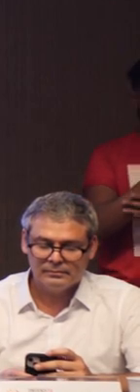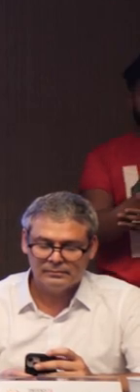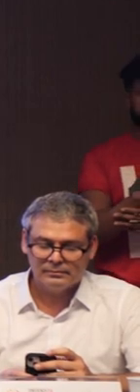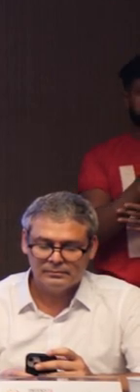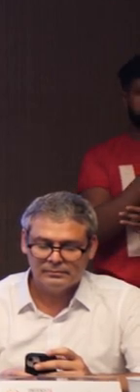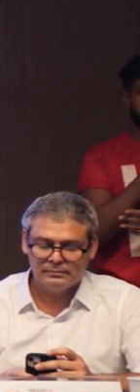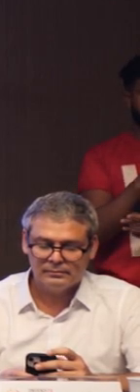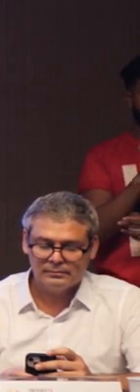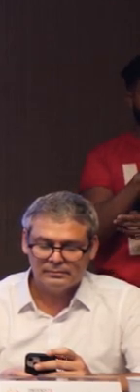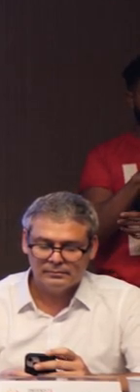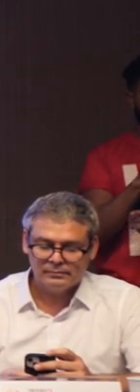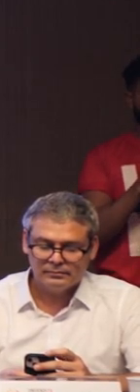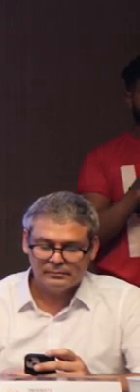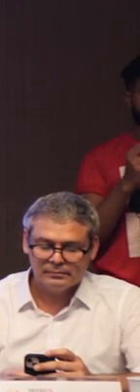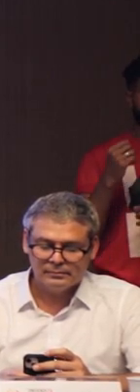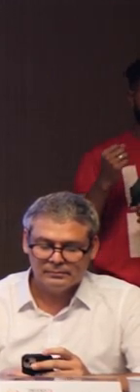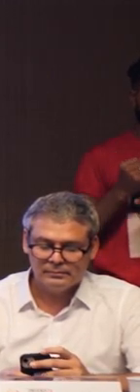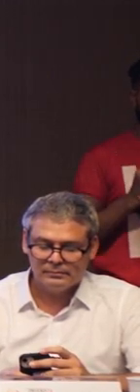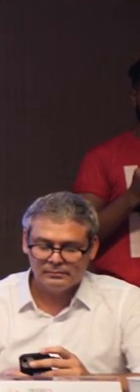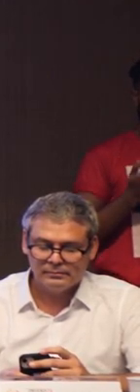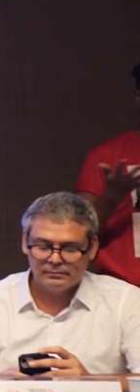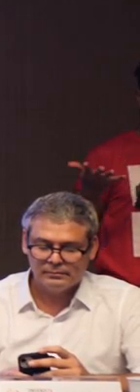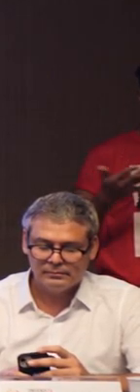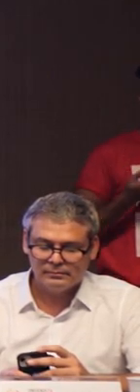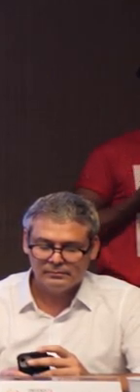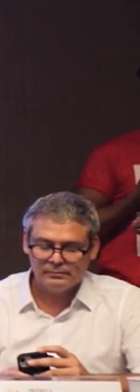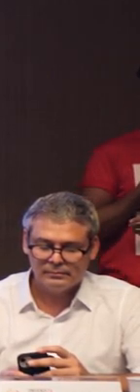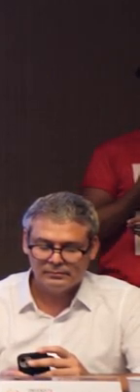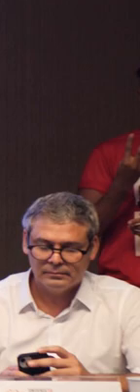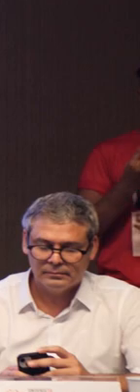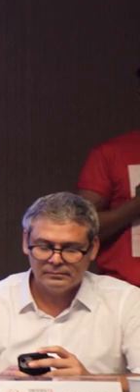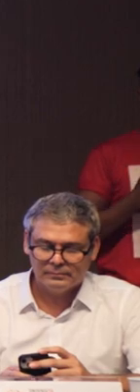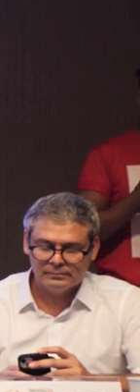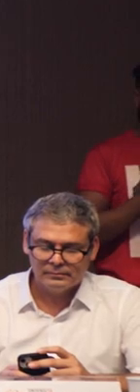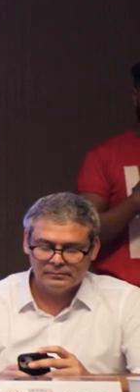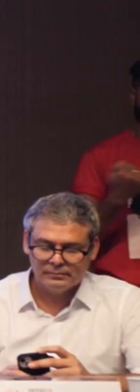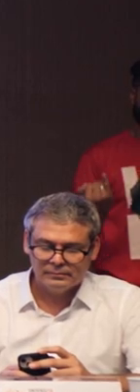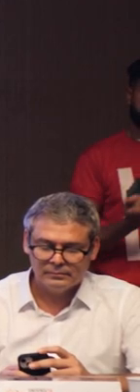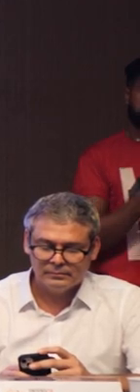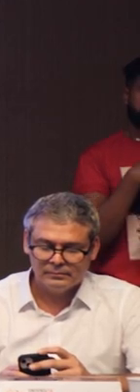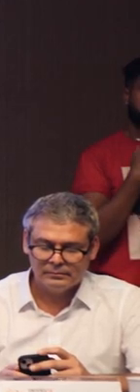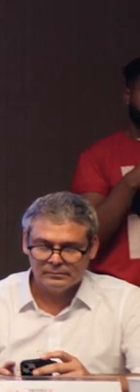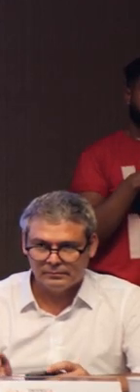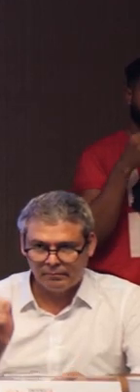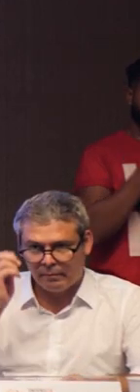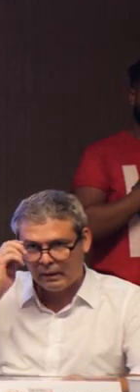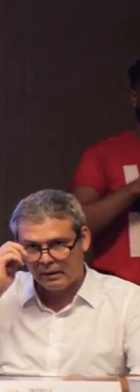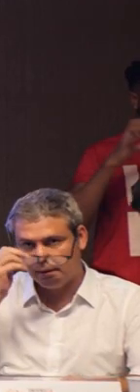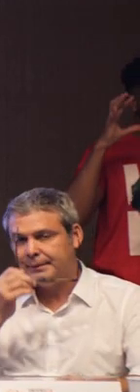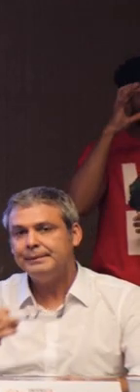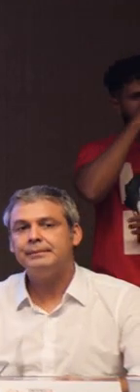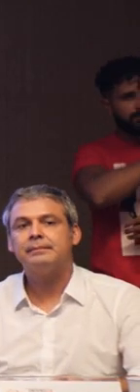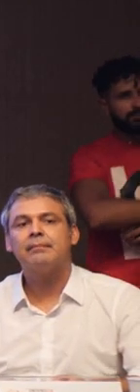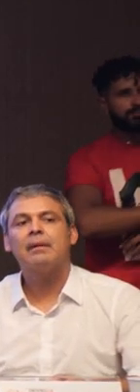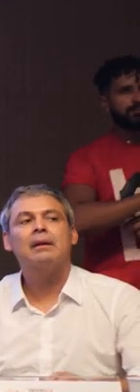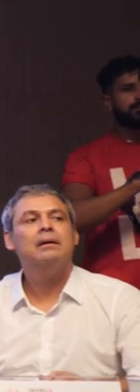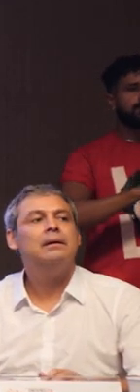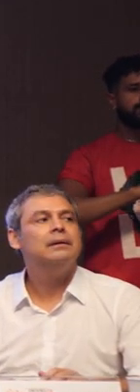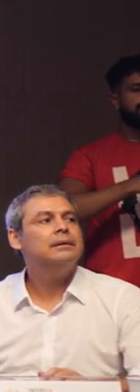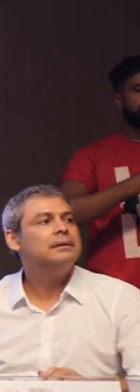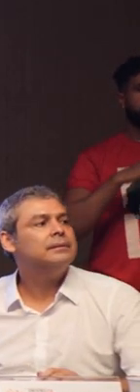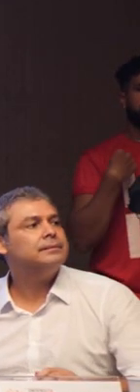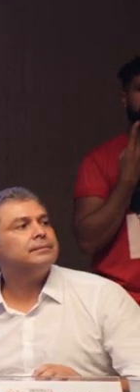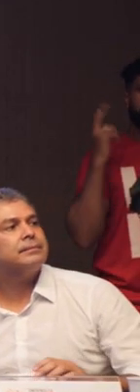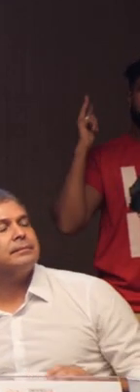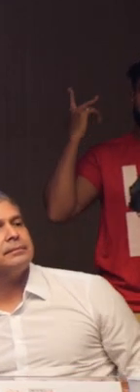o PT tinha 5 anos, hoje temos quase 44 anos. É fundamental que nossa militância compreenda profundamente o significado de